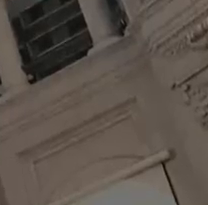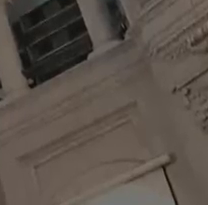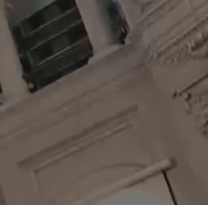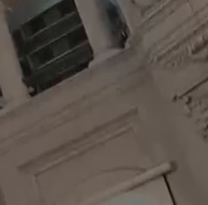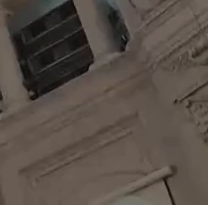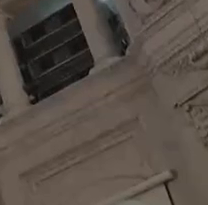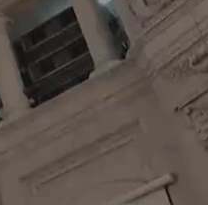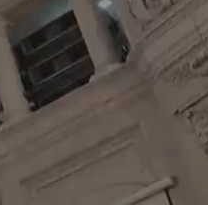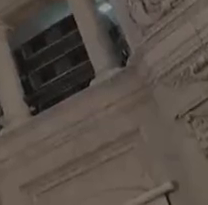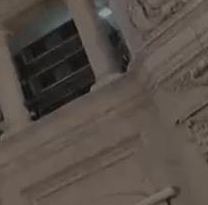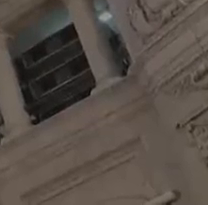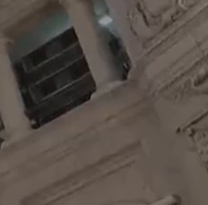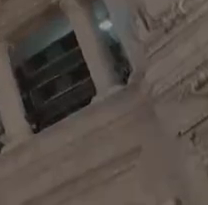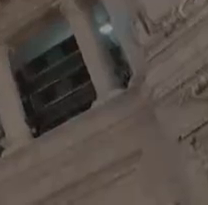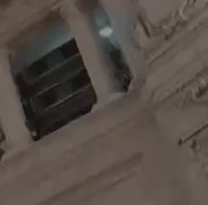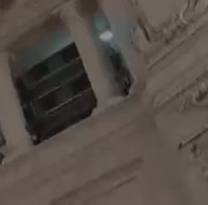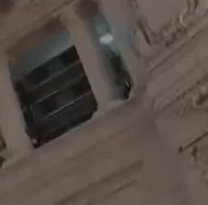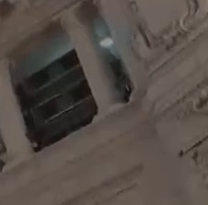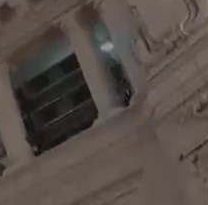aí